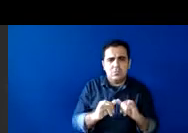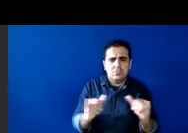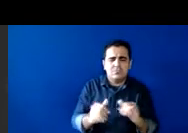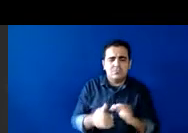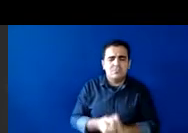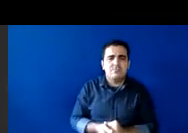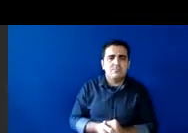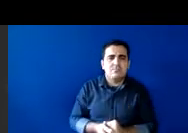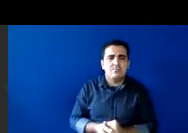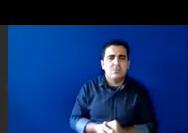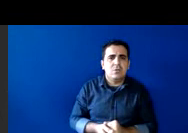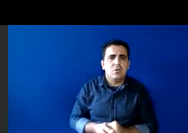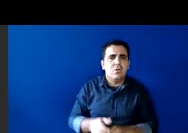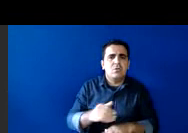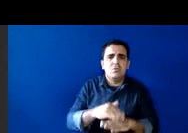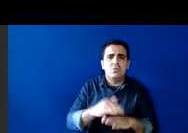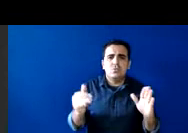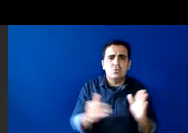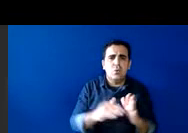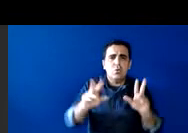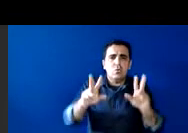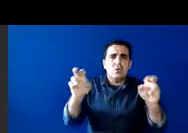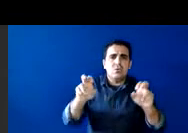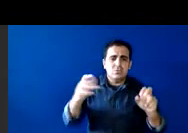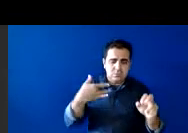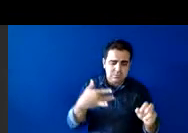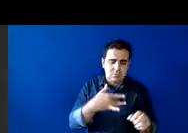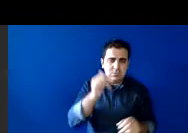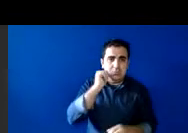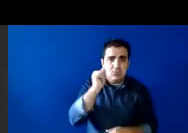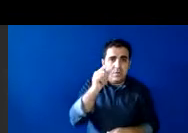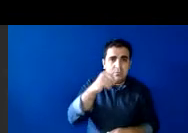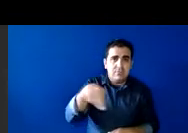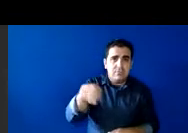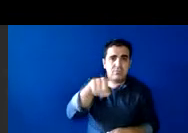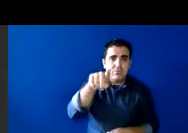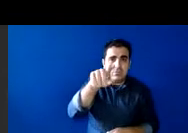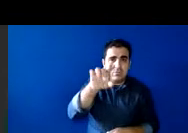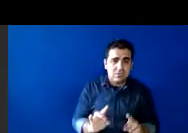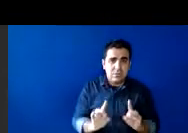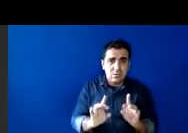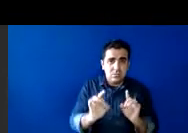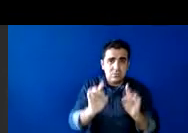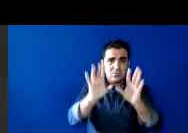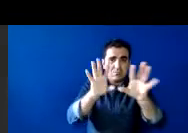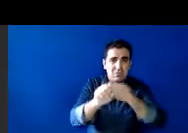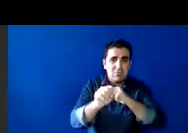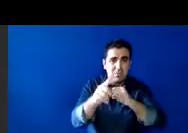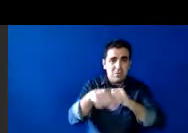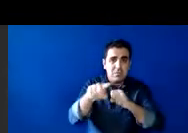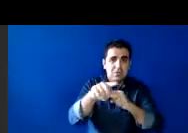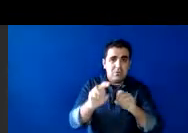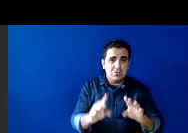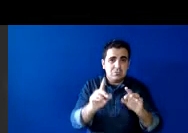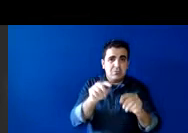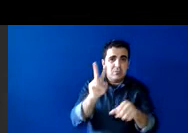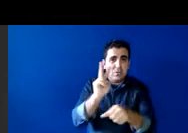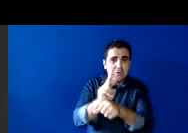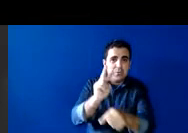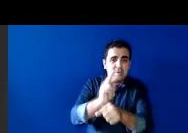é que toda a questão de saúde da mulher, vocês que estão se especializando em cuidar